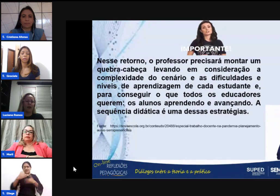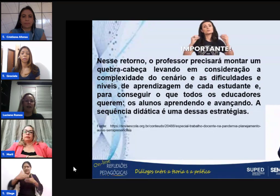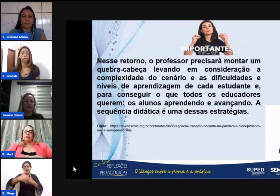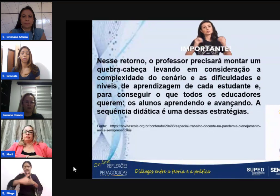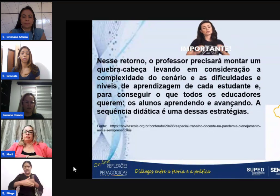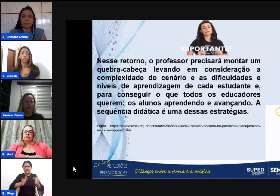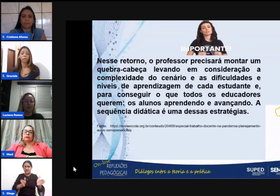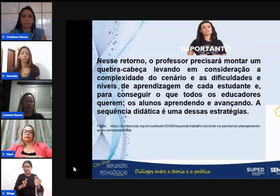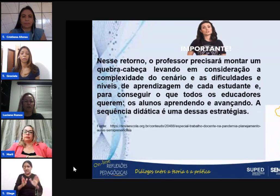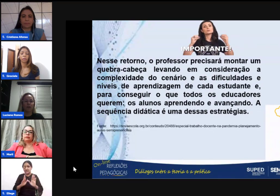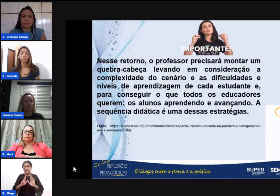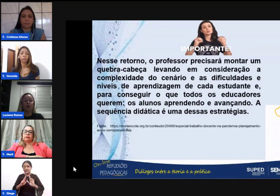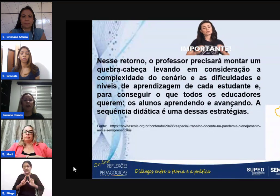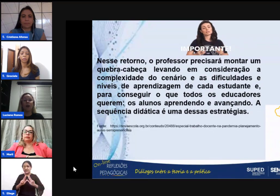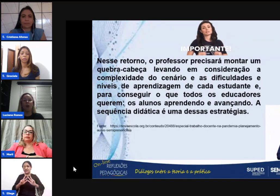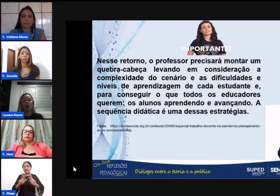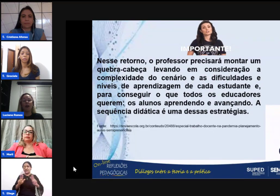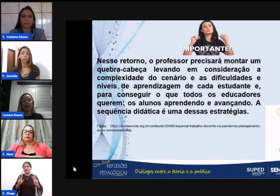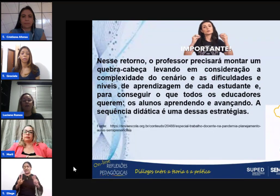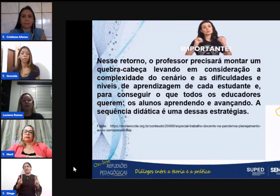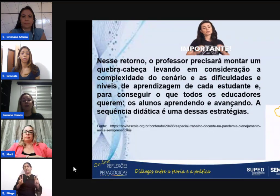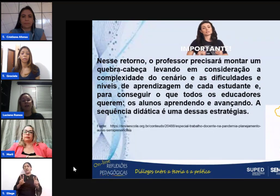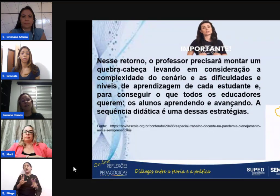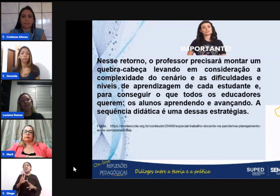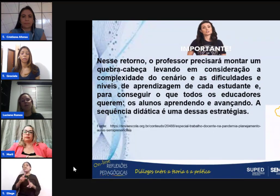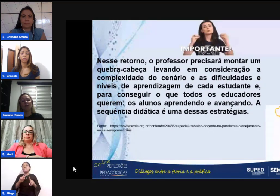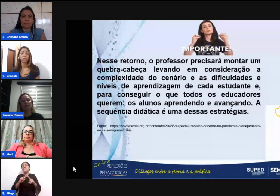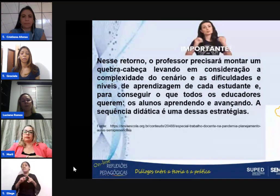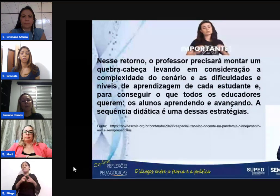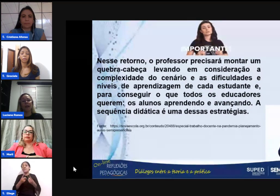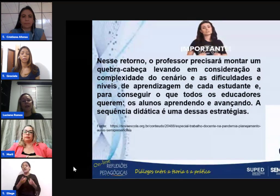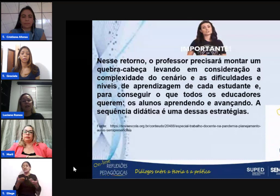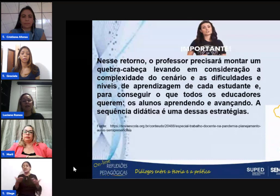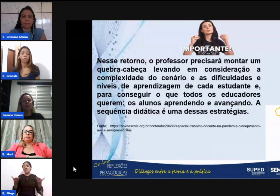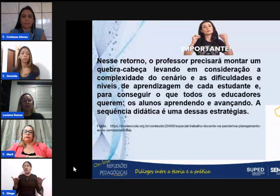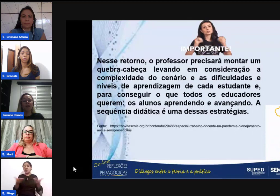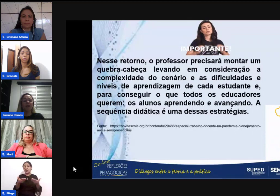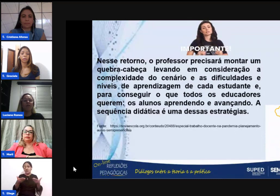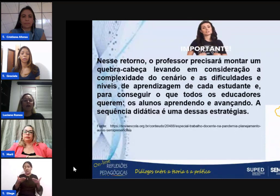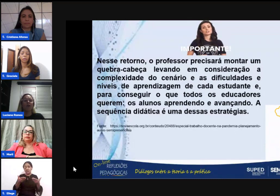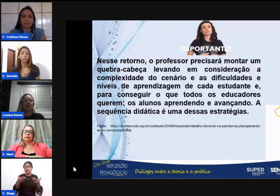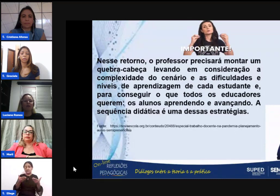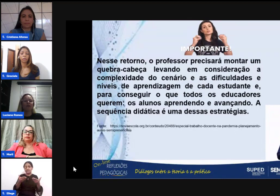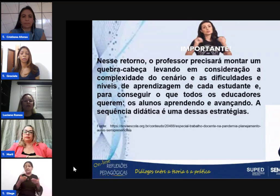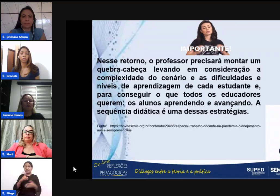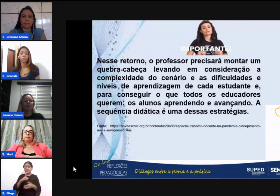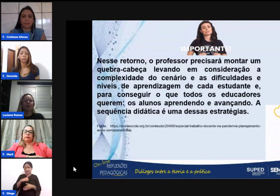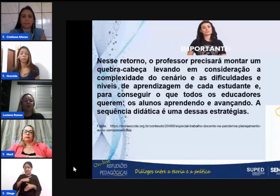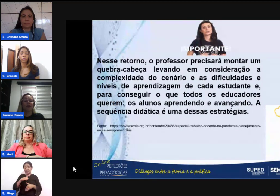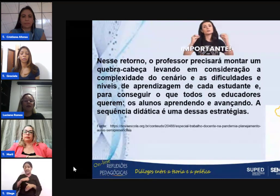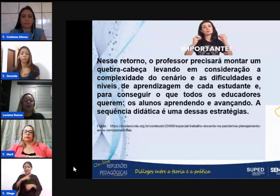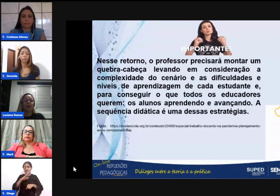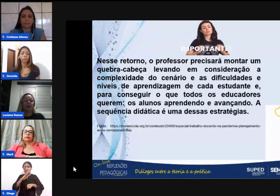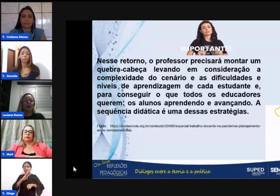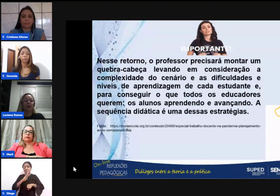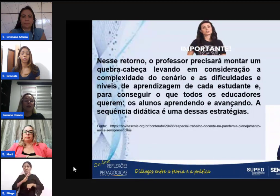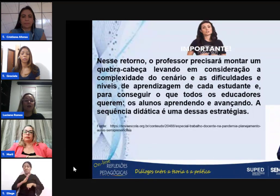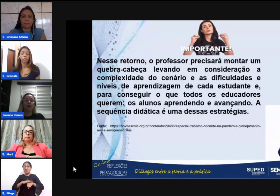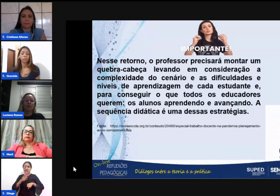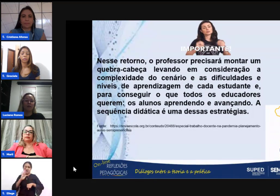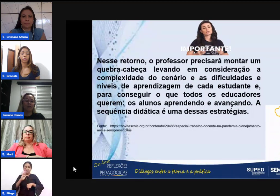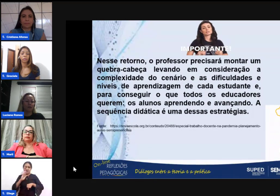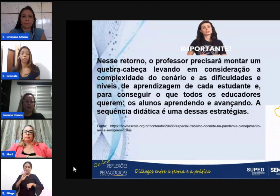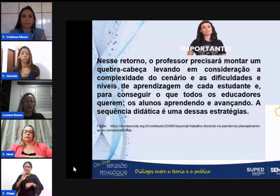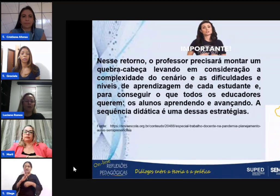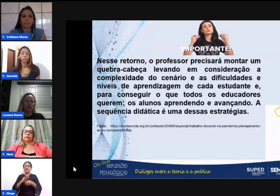afinal, elas de fato são, só que agora isso se agravou. E por que eu falo isso?